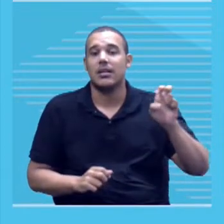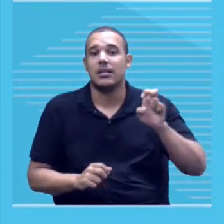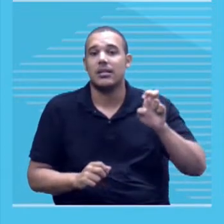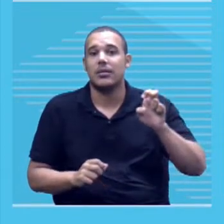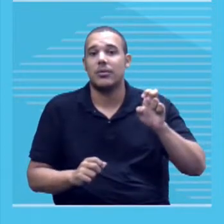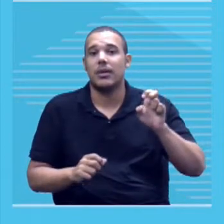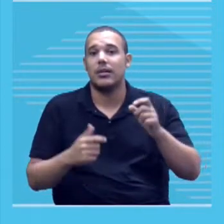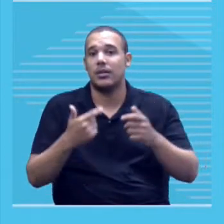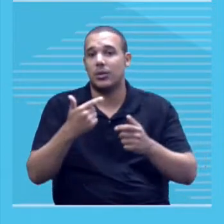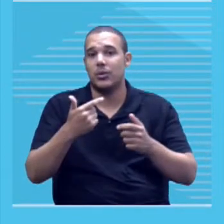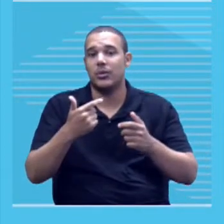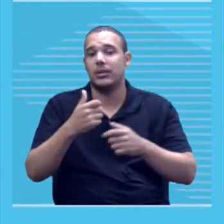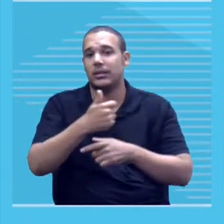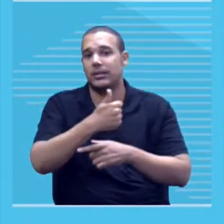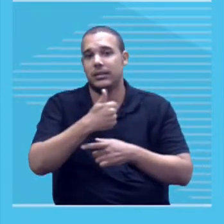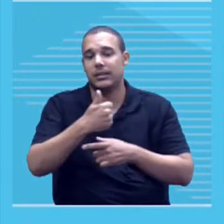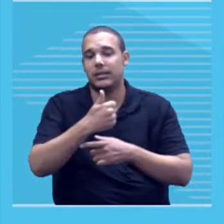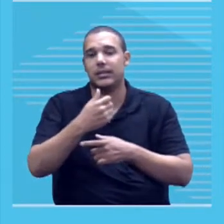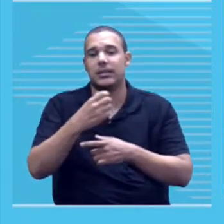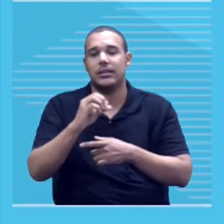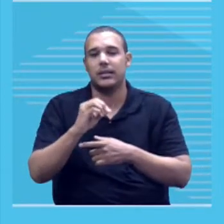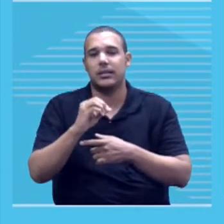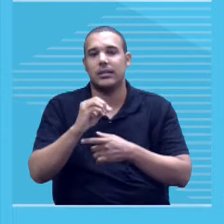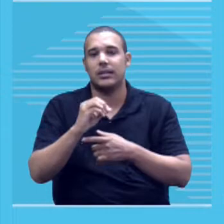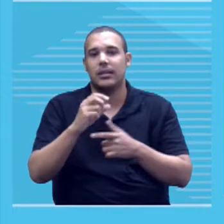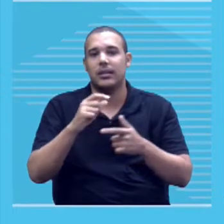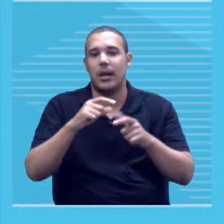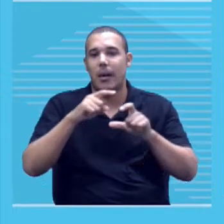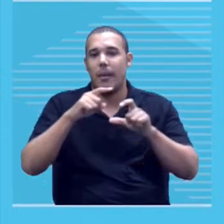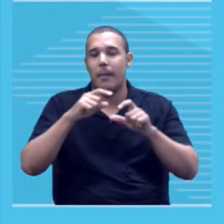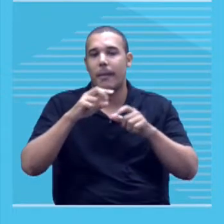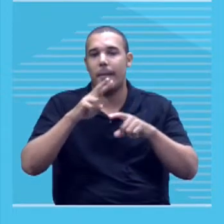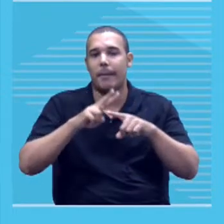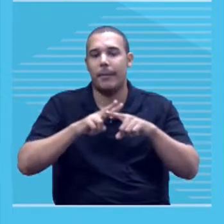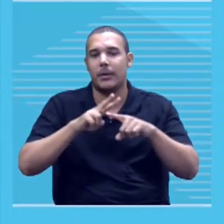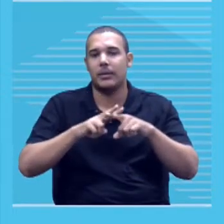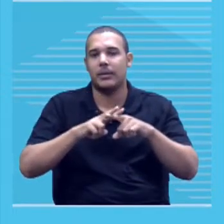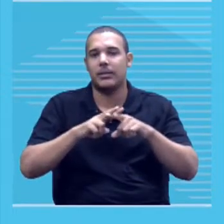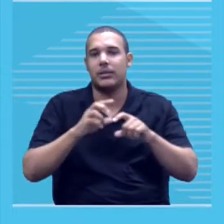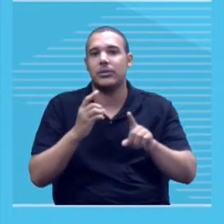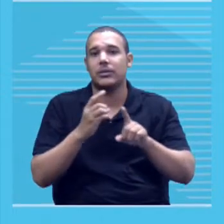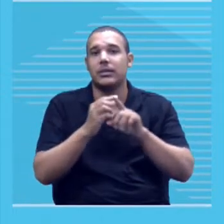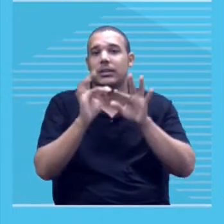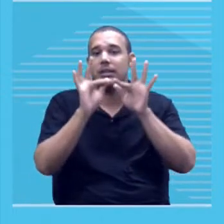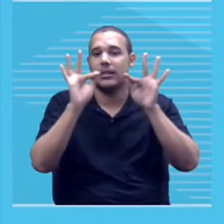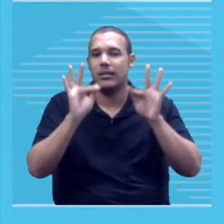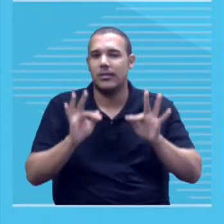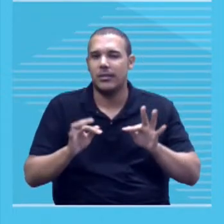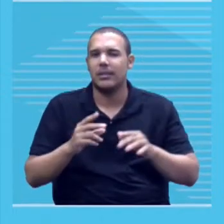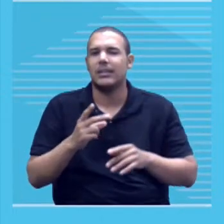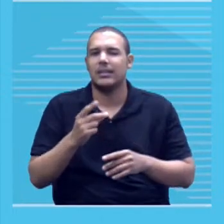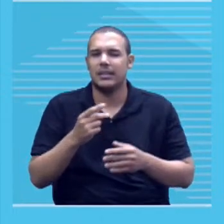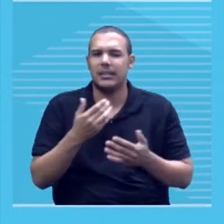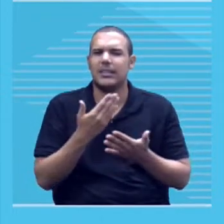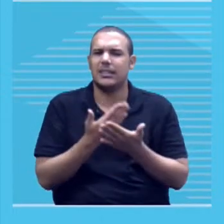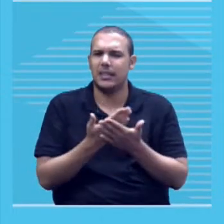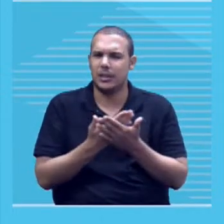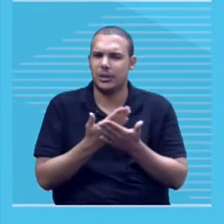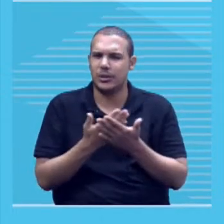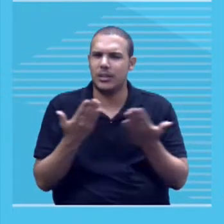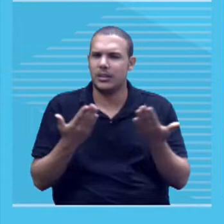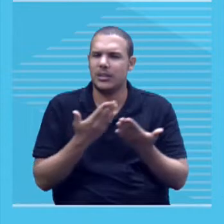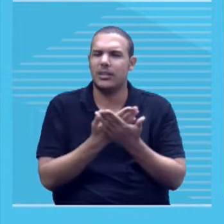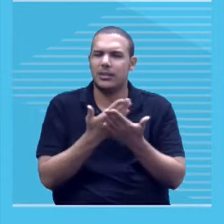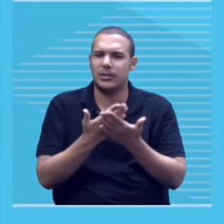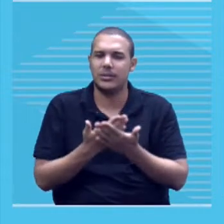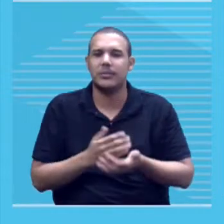são dois, 110. Vou usar essa potência de 110, aplicada na equação da potência que a gente já vê desde o começo da semana, né? Desde o começo da nossa